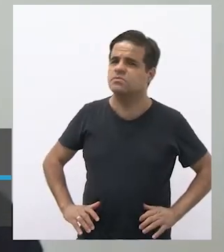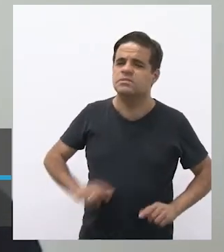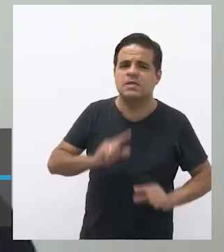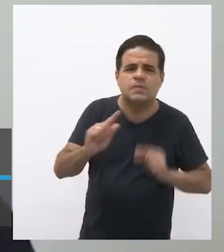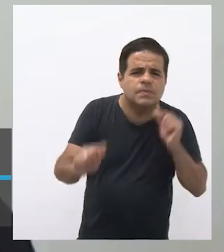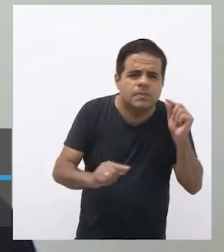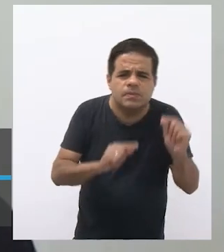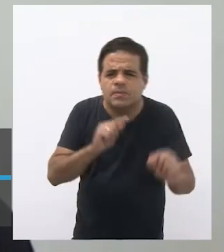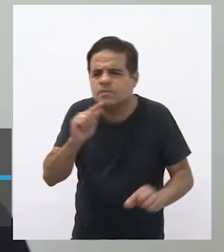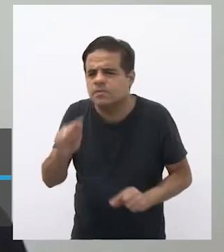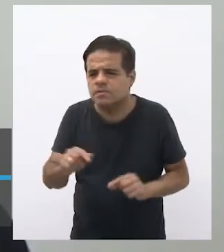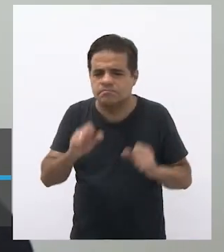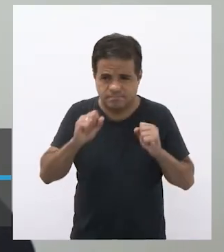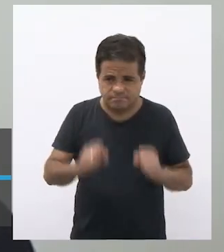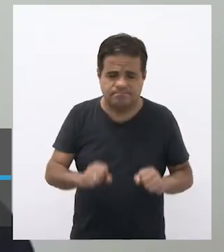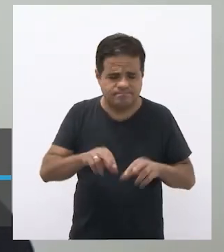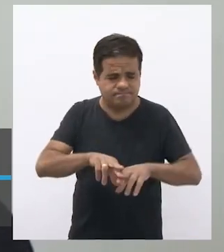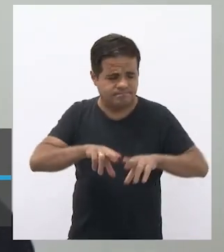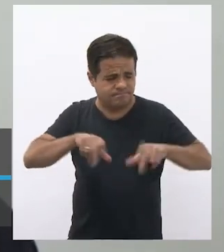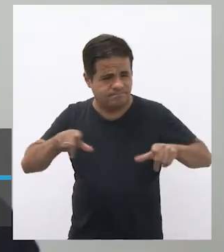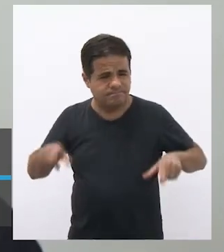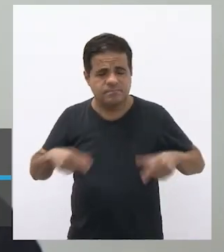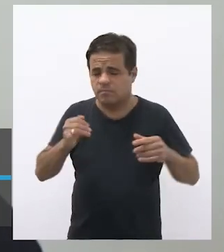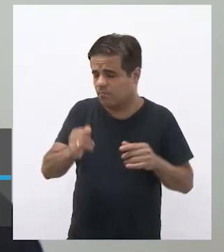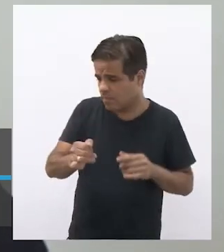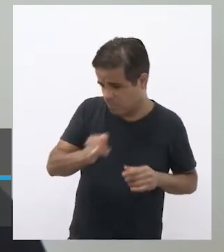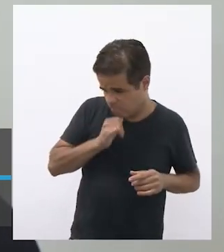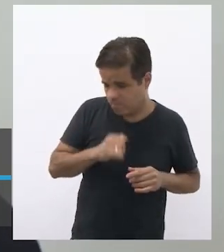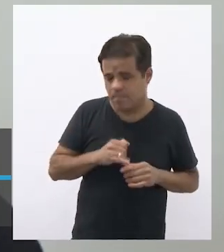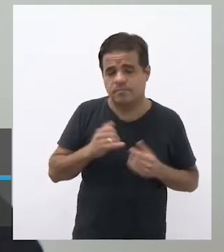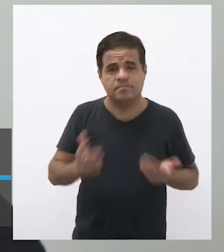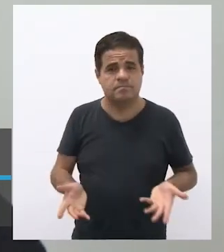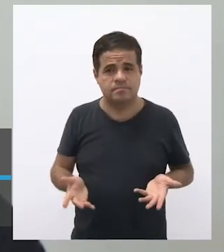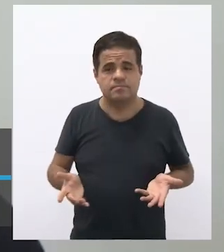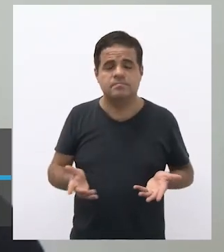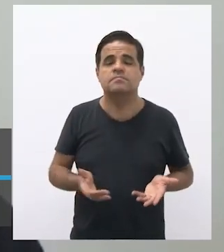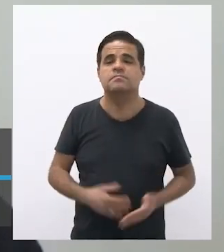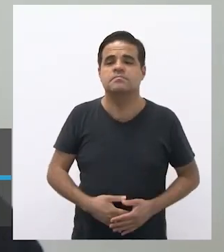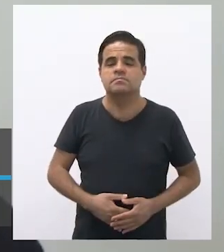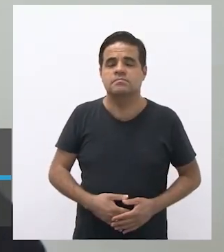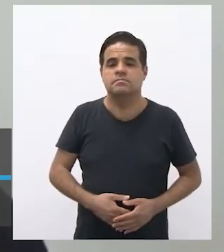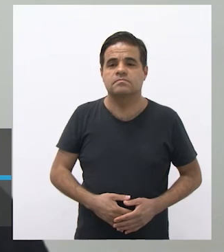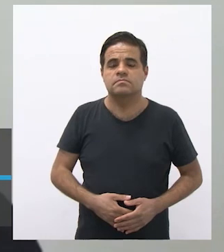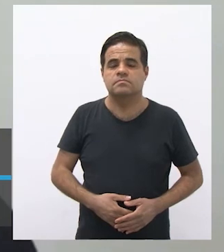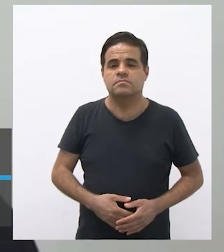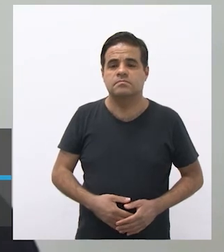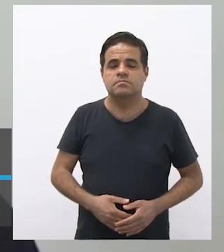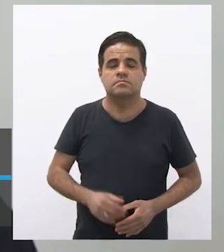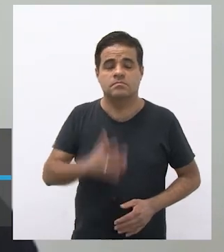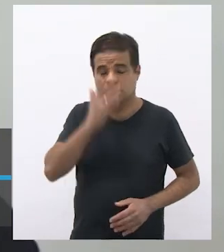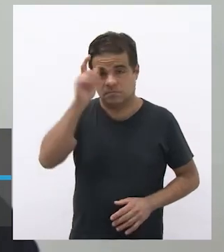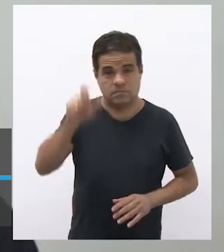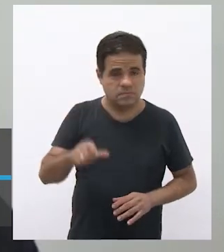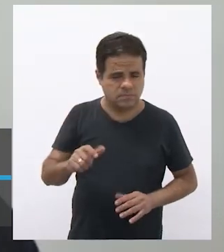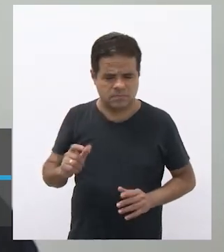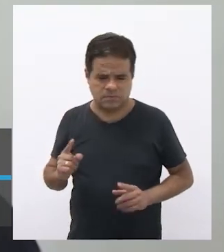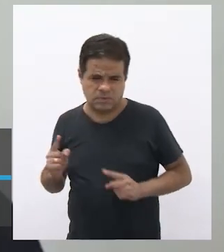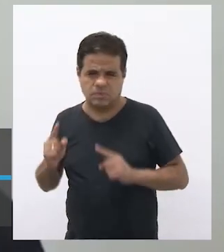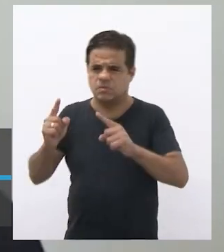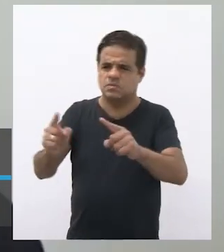violência sexual, né, mais especificamente, é um agravador, né, com certeza. A gente está vivendo um